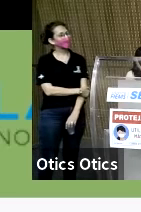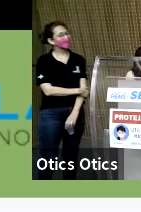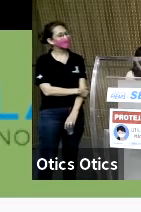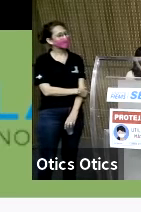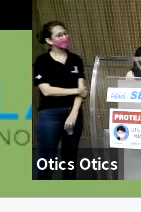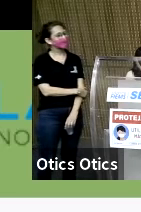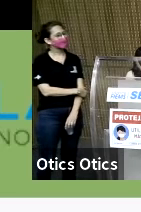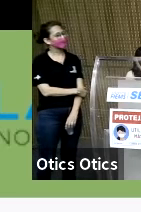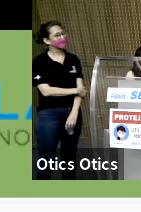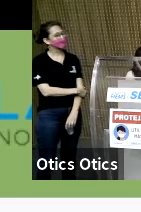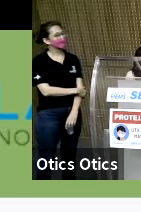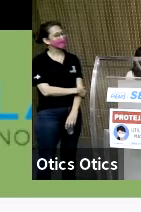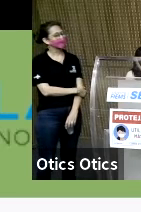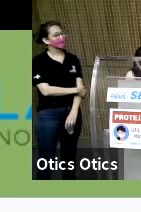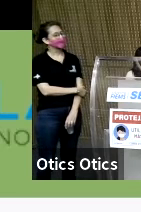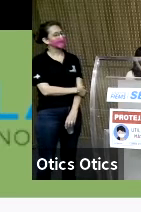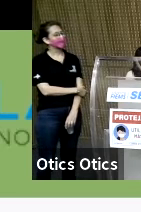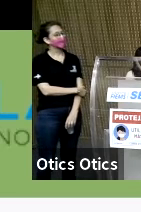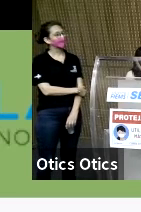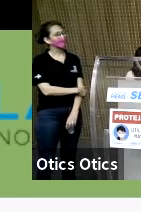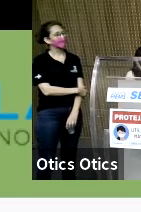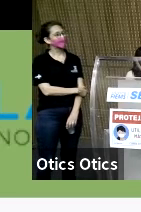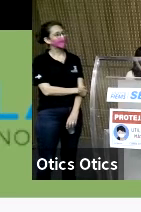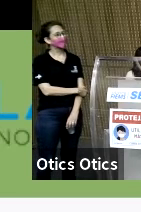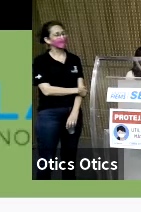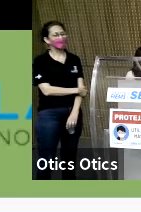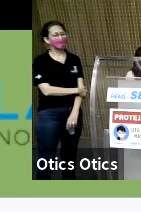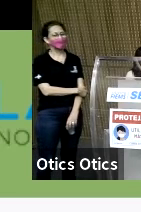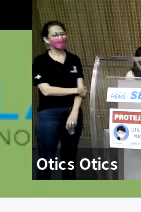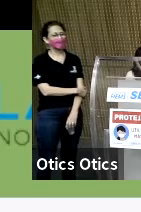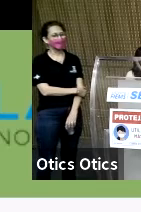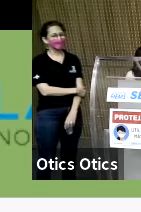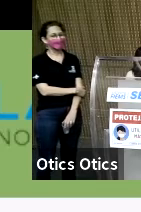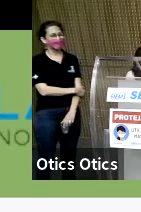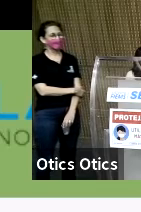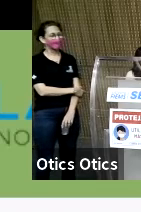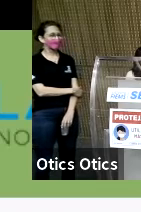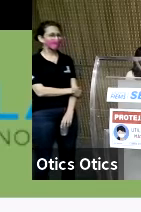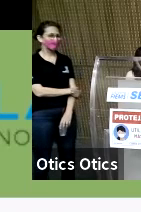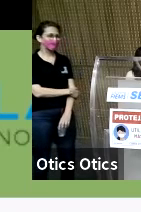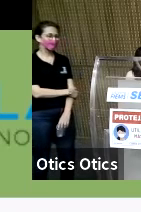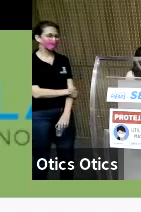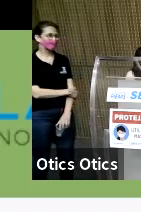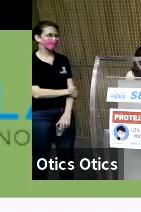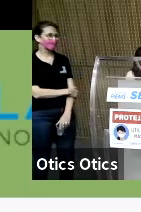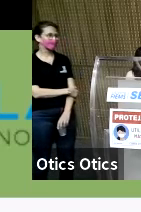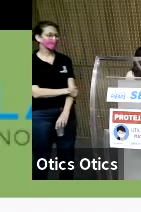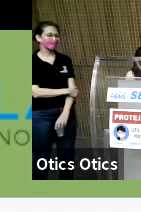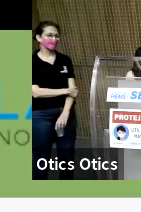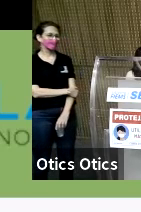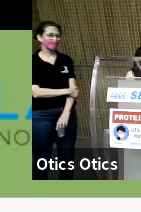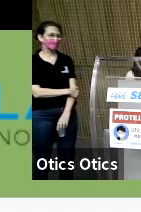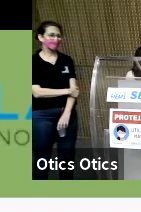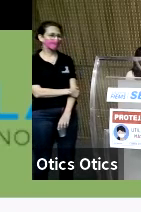nós discutimos e passei para todos os médicos. Até brinquei com ela, Marta, agora, a partir de agora, a digitação não vai falhar, porque eu